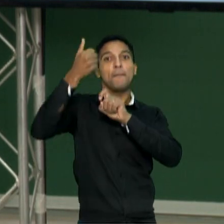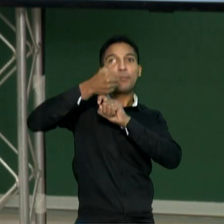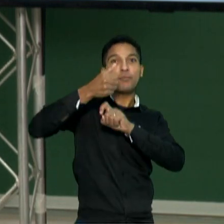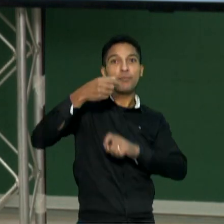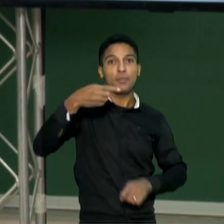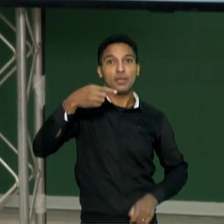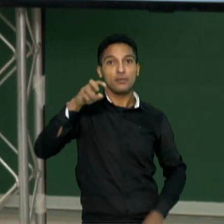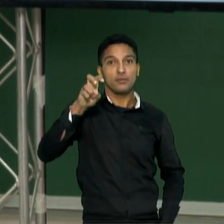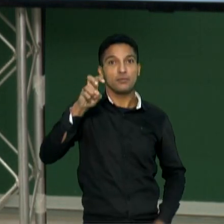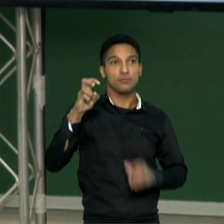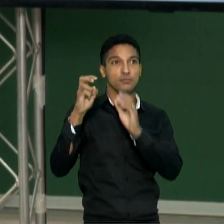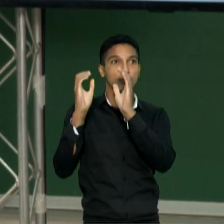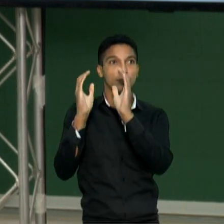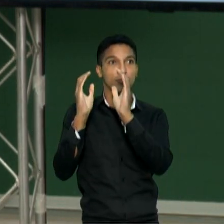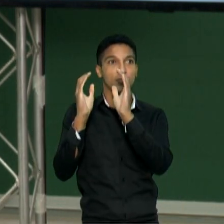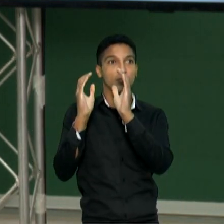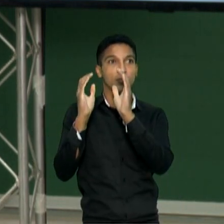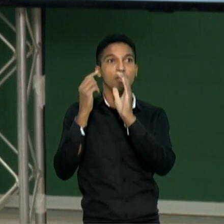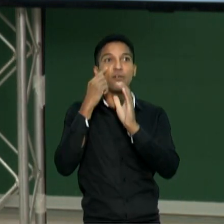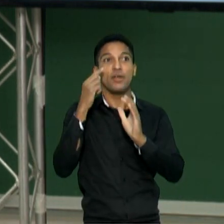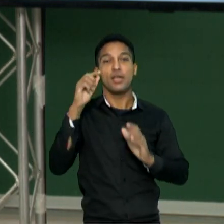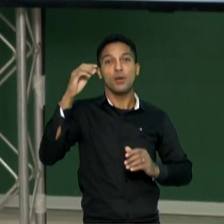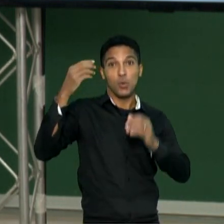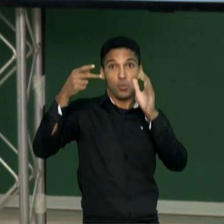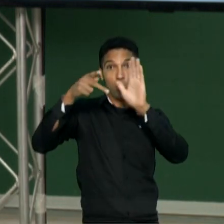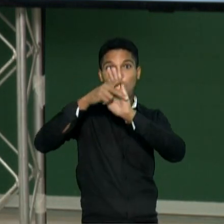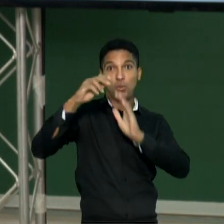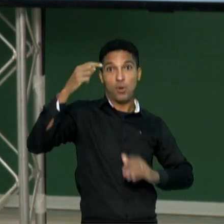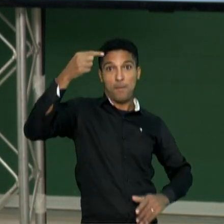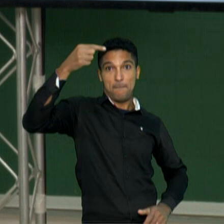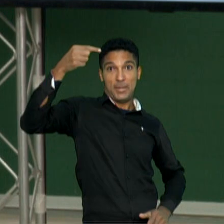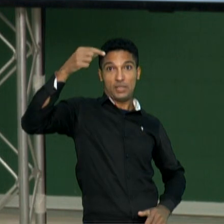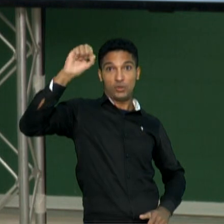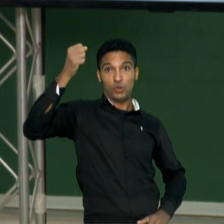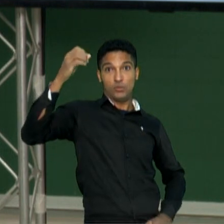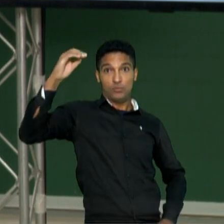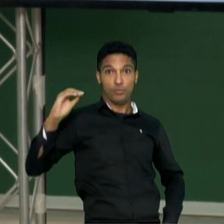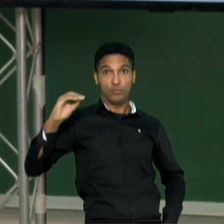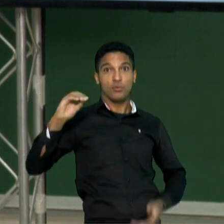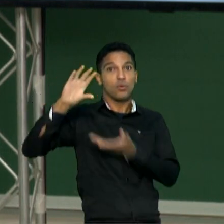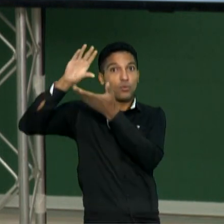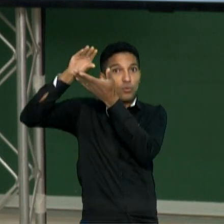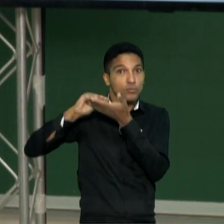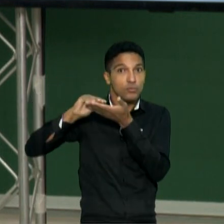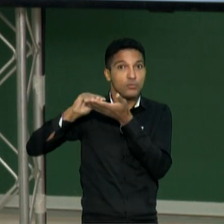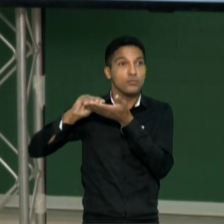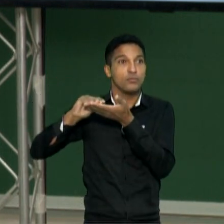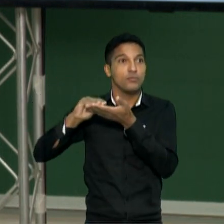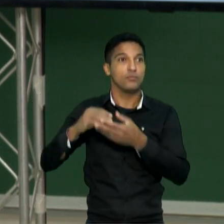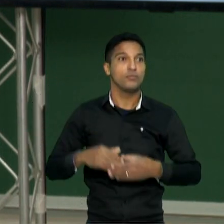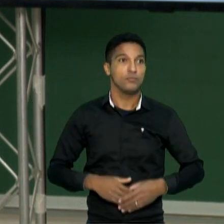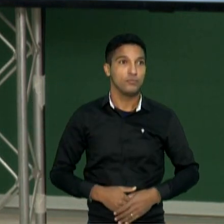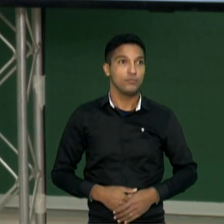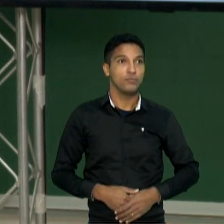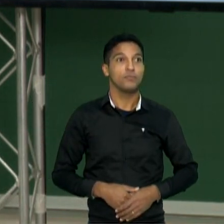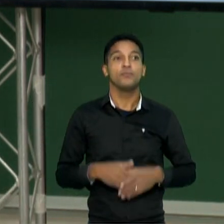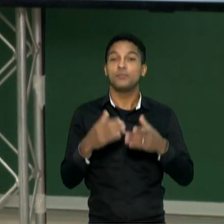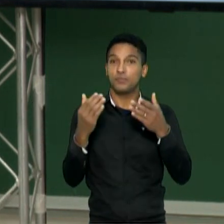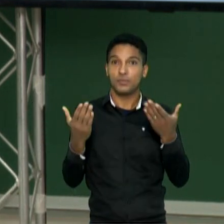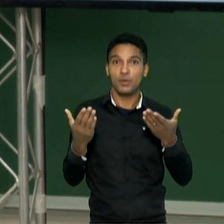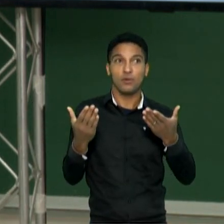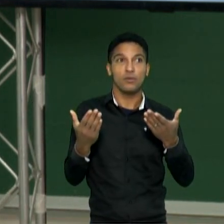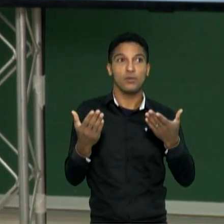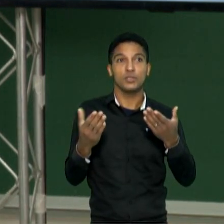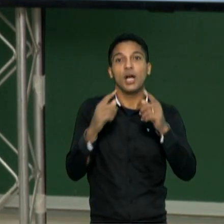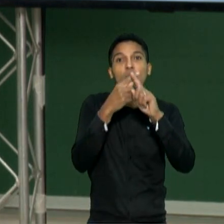Menos 2 que multiplica menos 5, e esse menos 8 da função acompanha lá, né, no nosso resultado. E aí, resolvendo